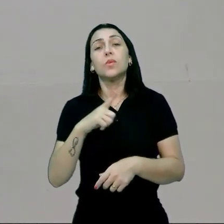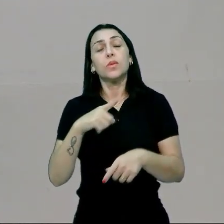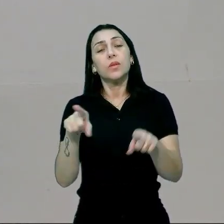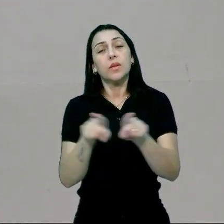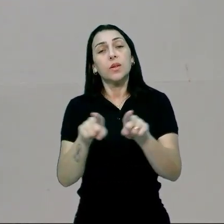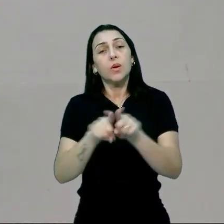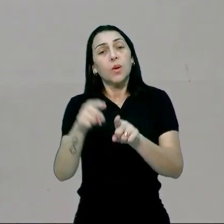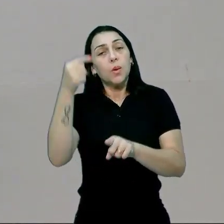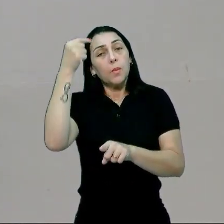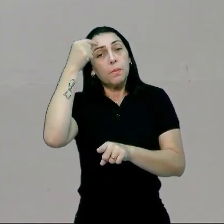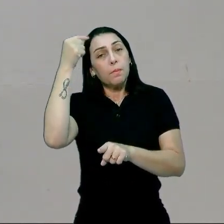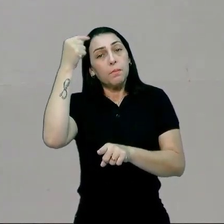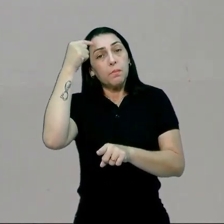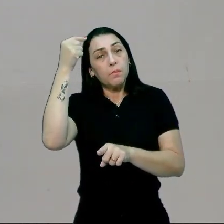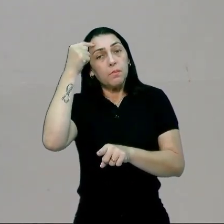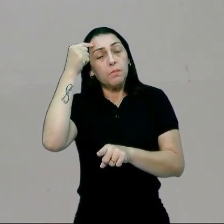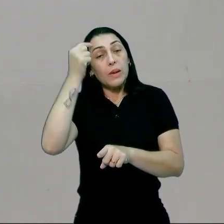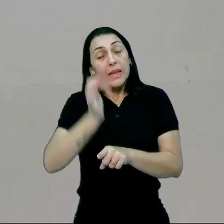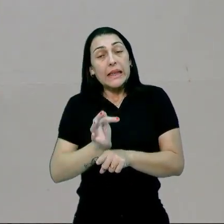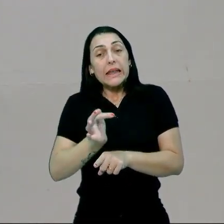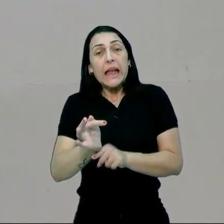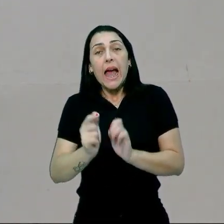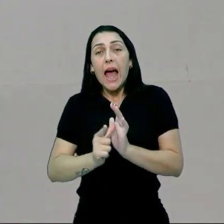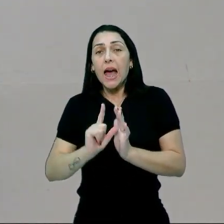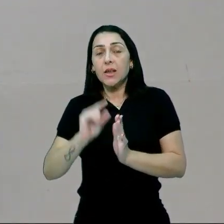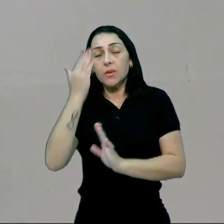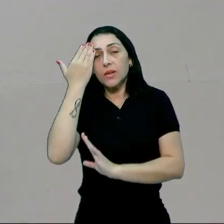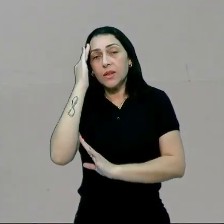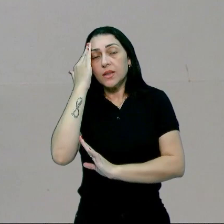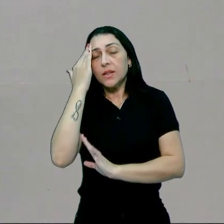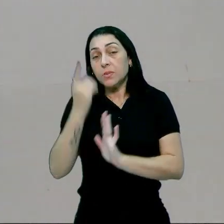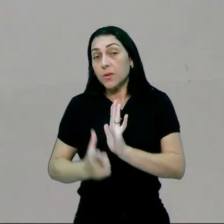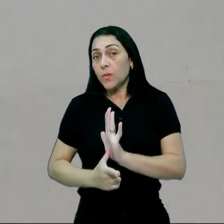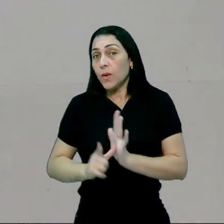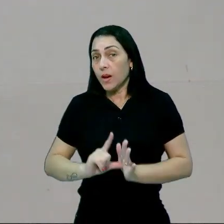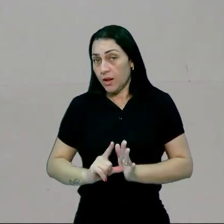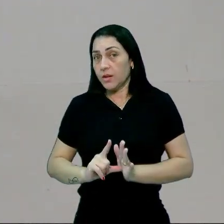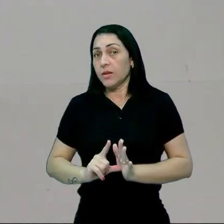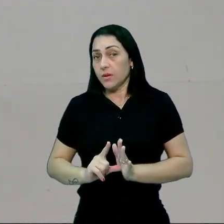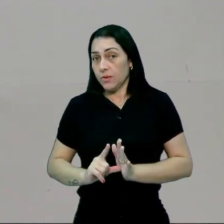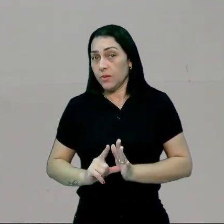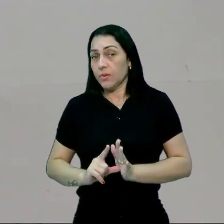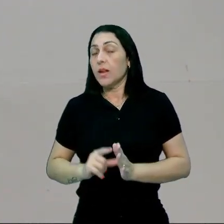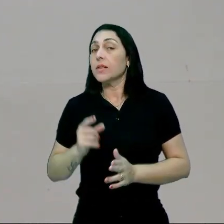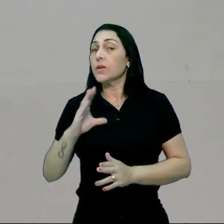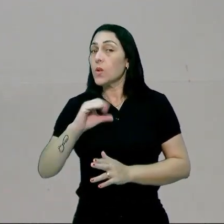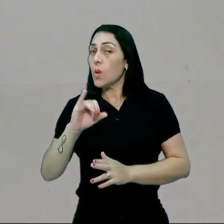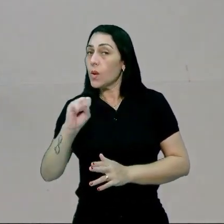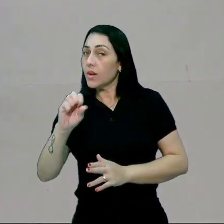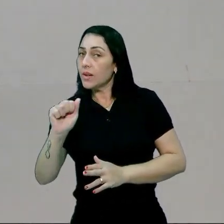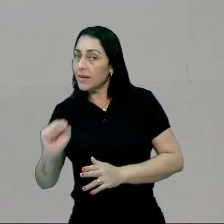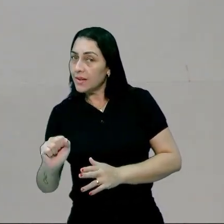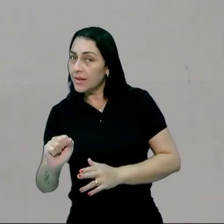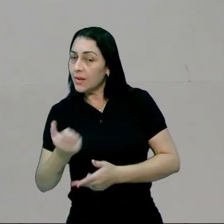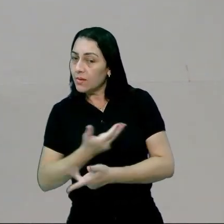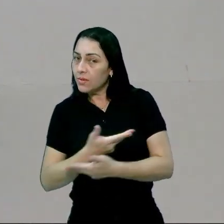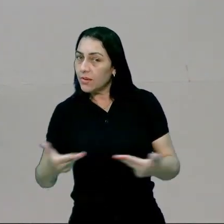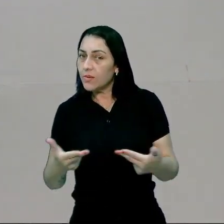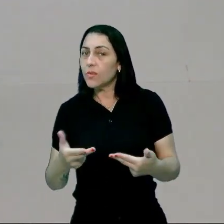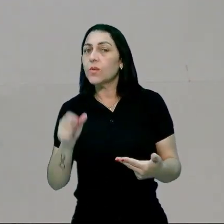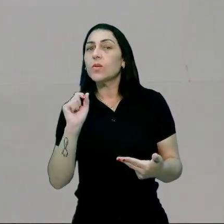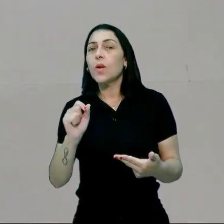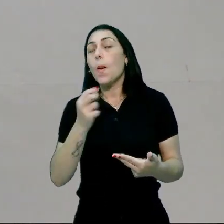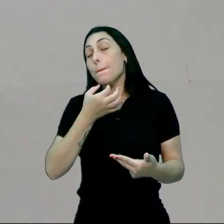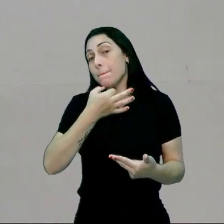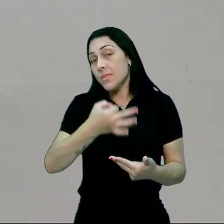um pensamento prévio, um entendimento prévio a respeito das coisas, que é o que nós denominamos